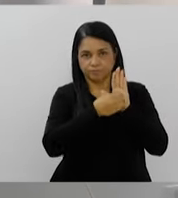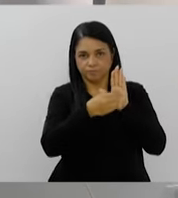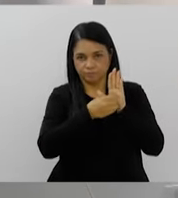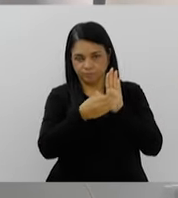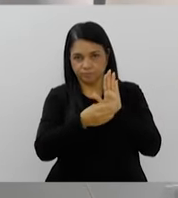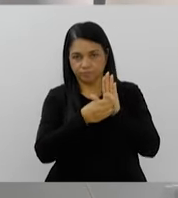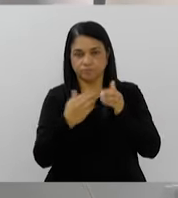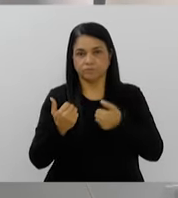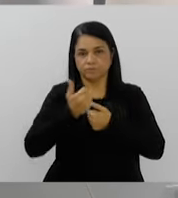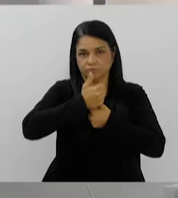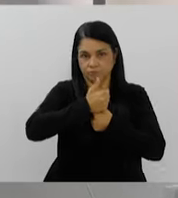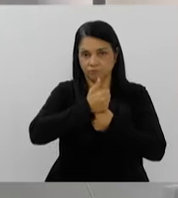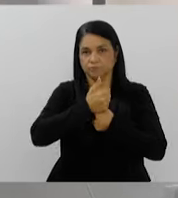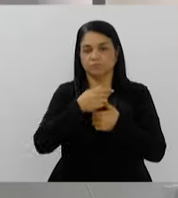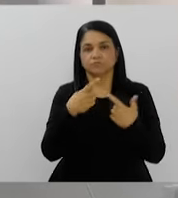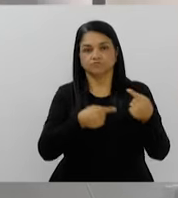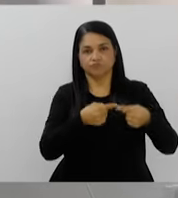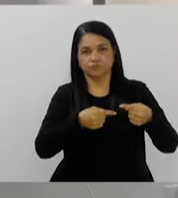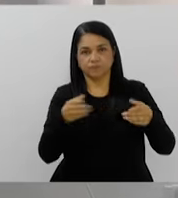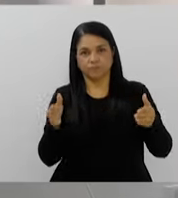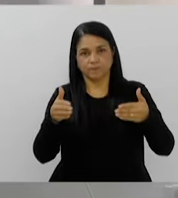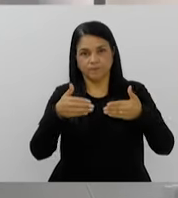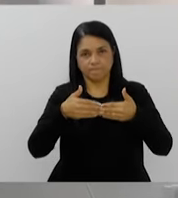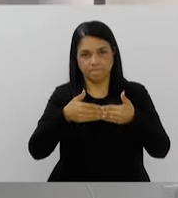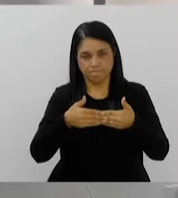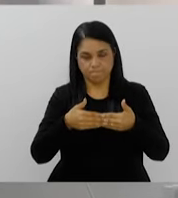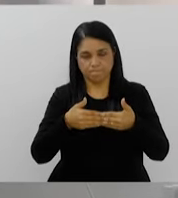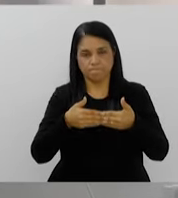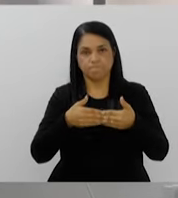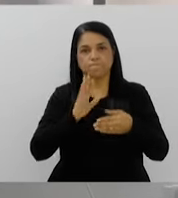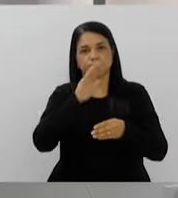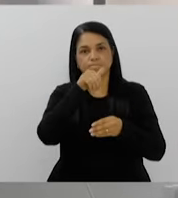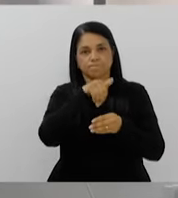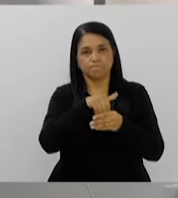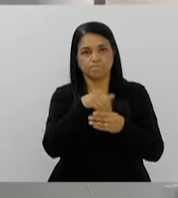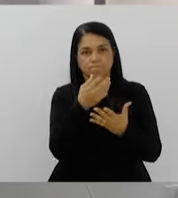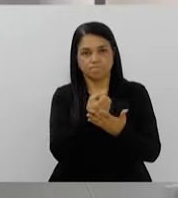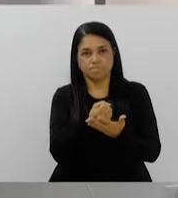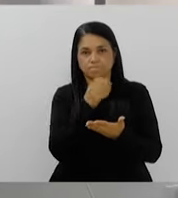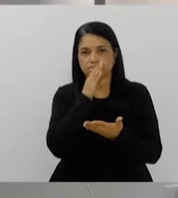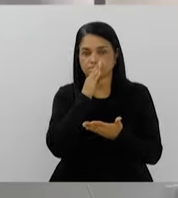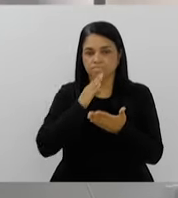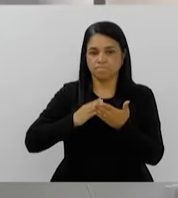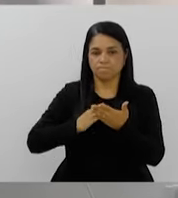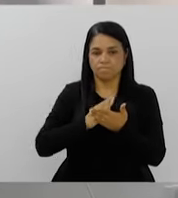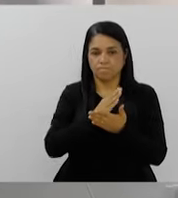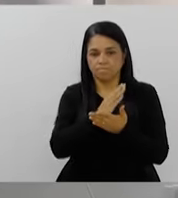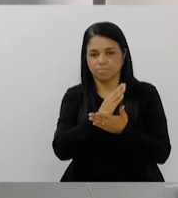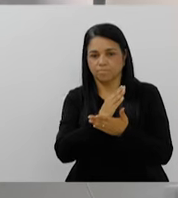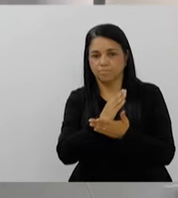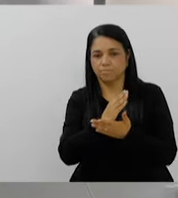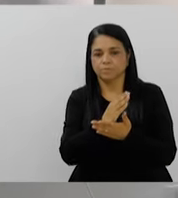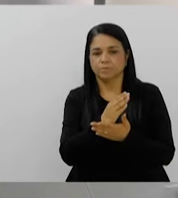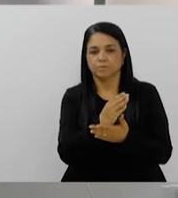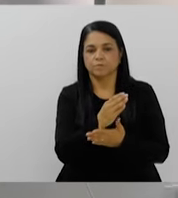discussão. Não havendo quem queira discutir, encerrada a discussão. Em votação, os senhores que aprovam, permaneçam como estão.